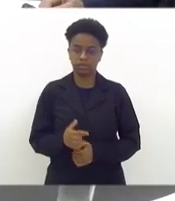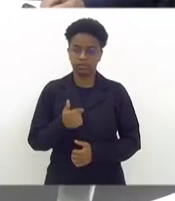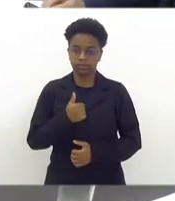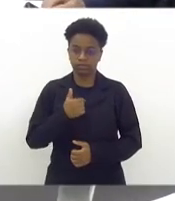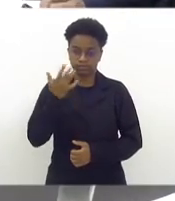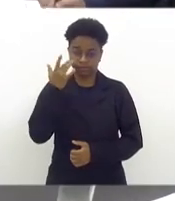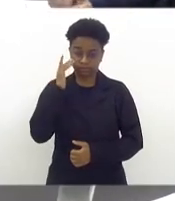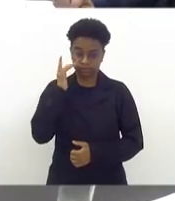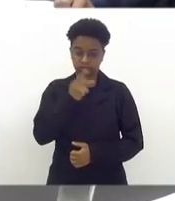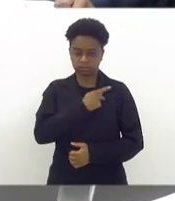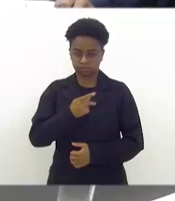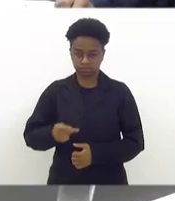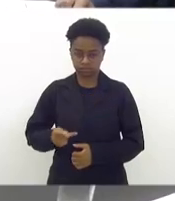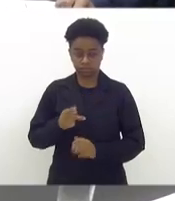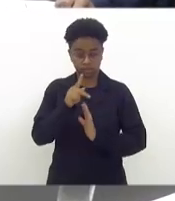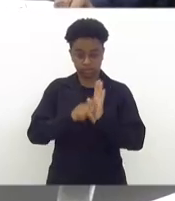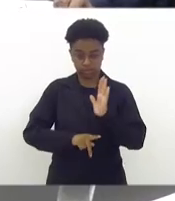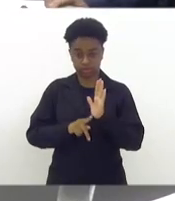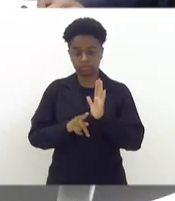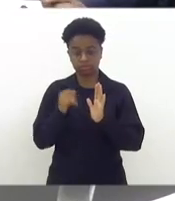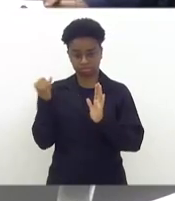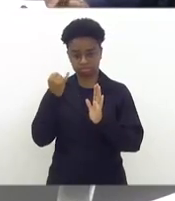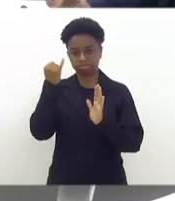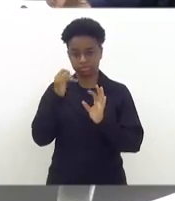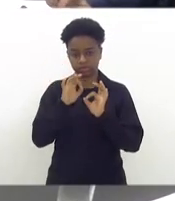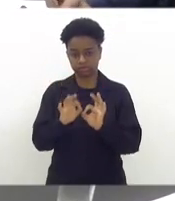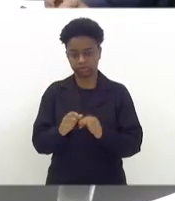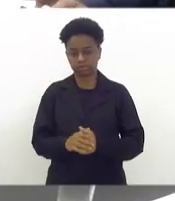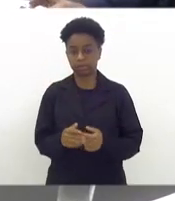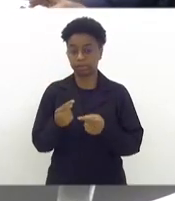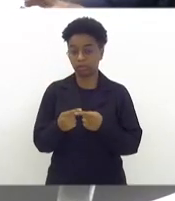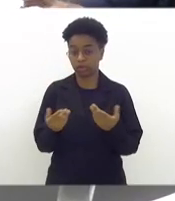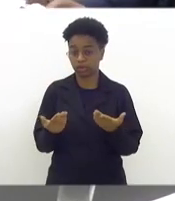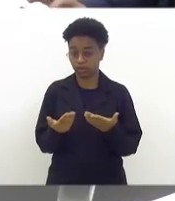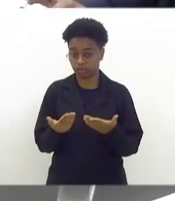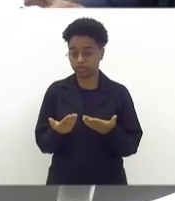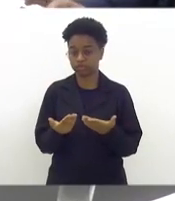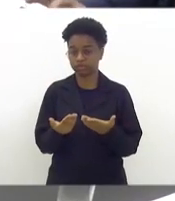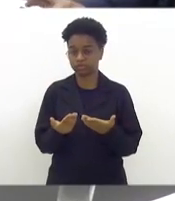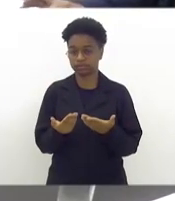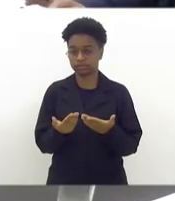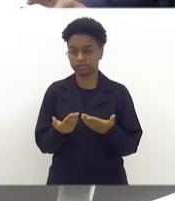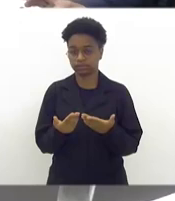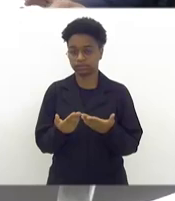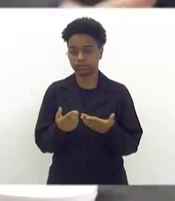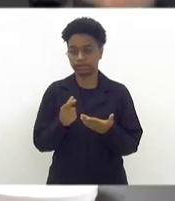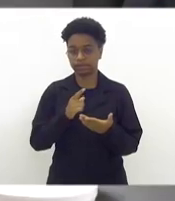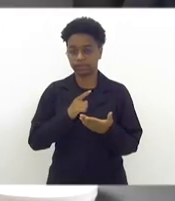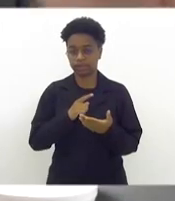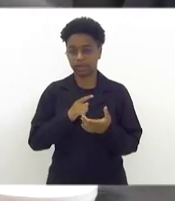projeto de grande mérito, porque hoje, com a proliferação dos